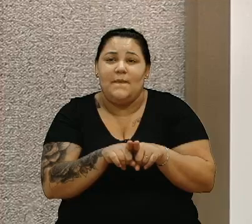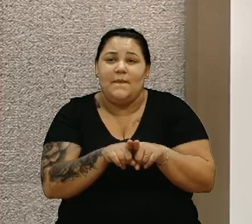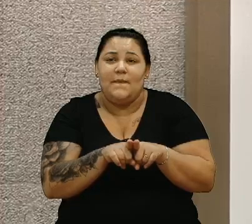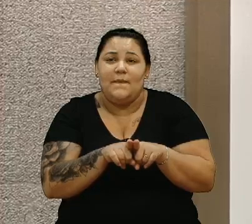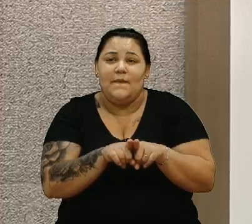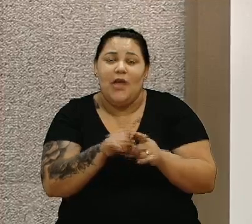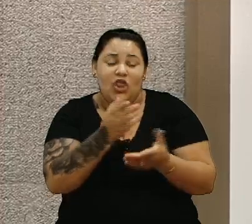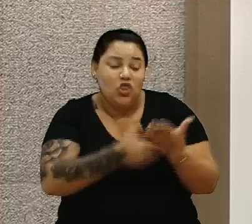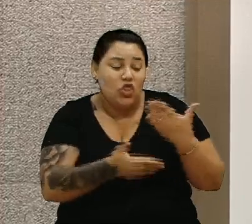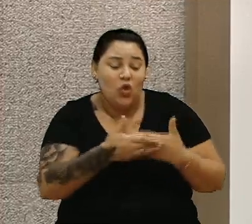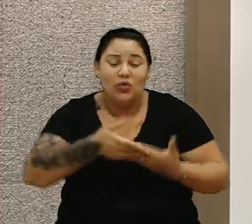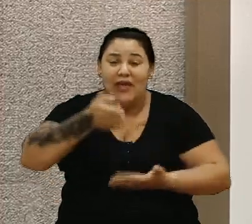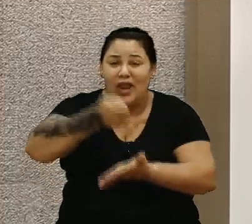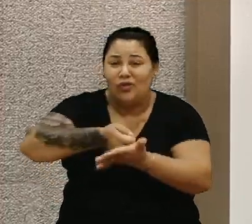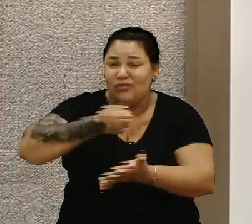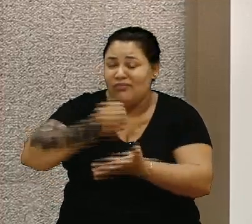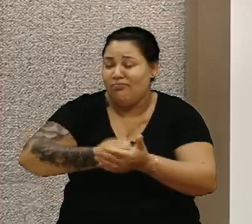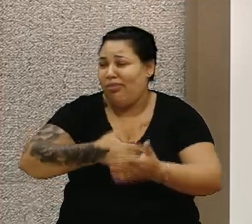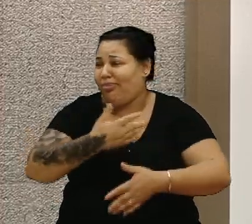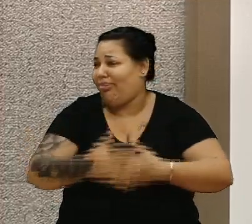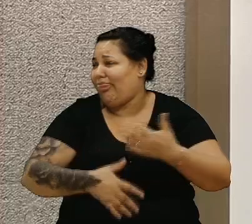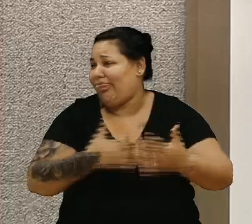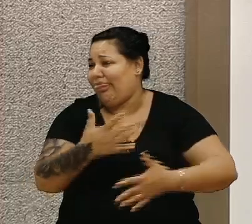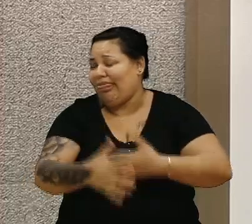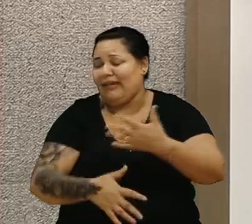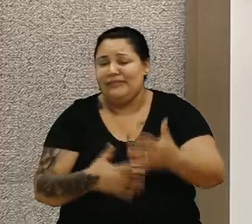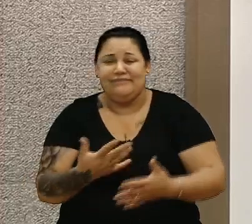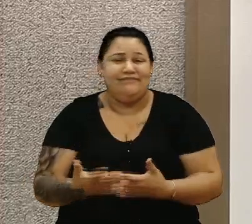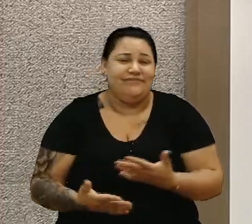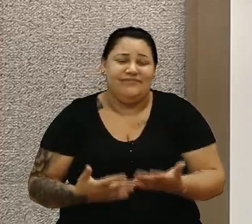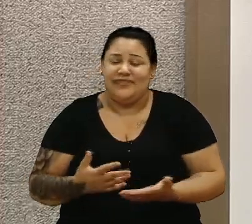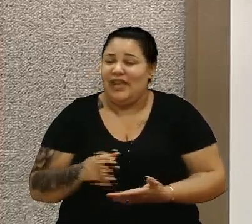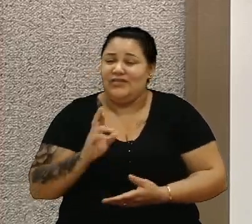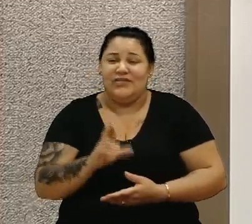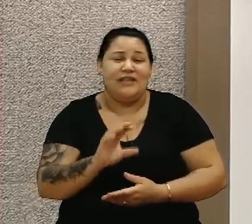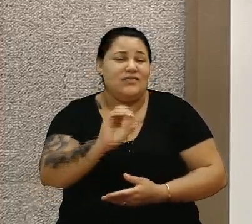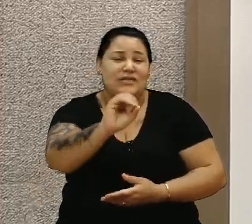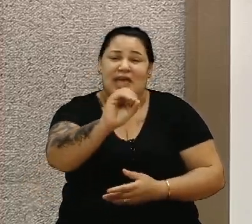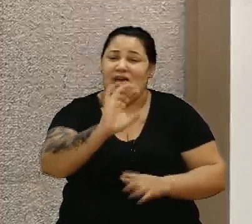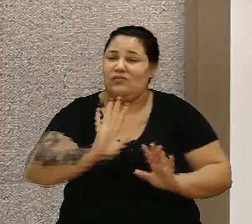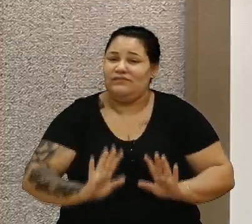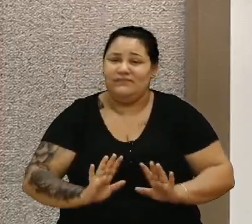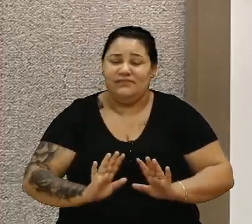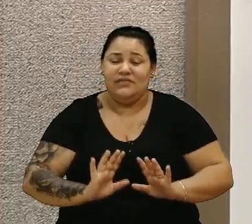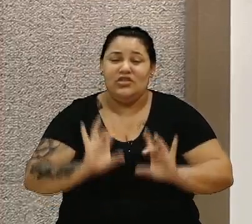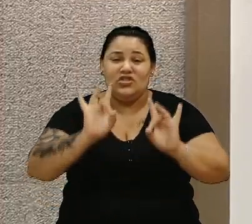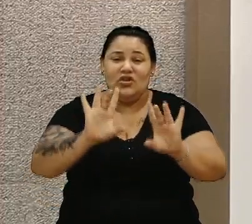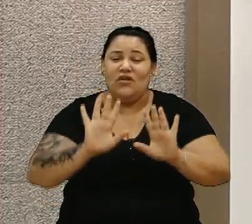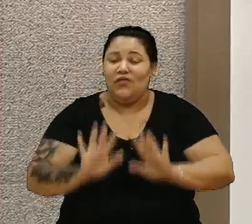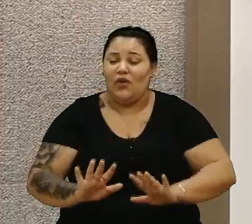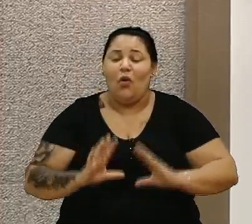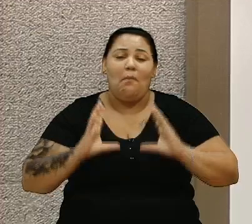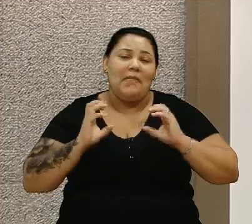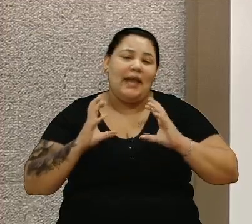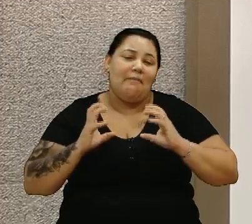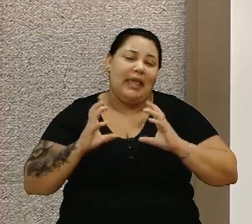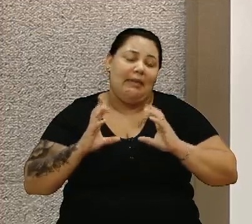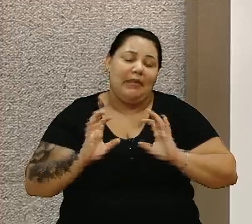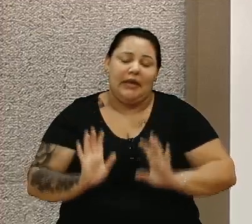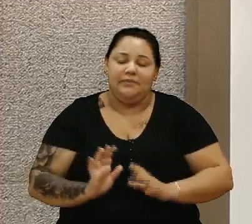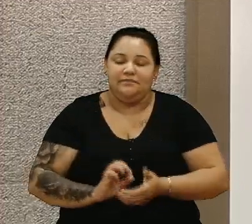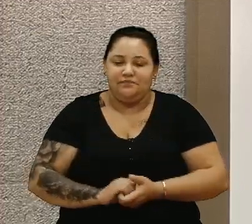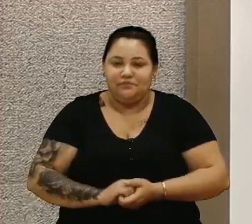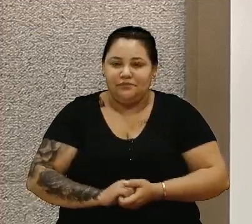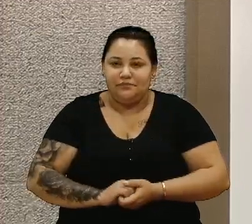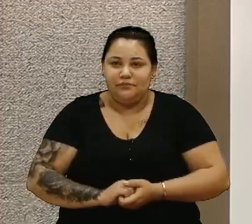toda essa luta desandou para um resultado zero, né? Só ficou uma briga, né? Com